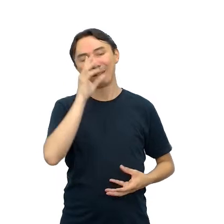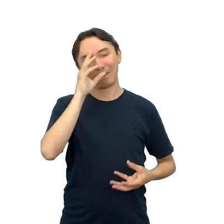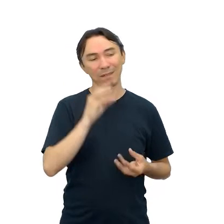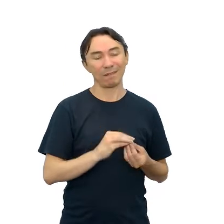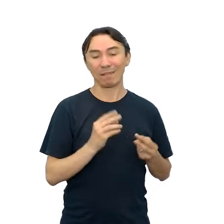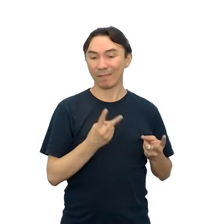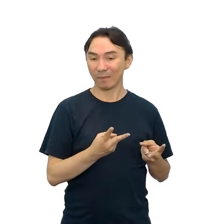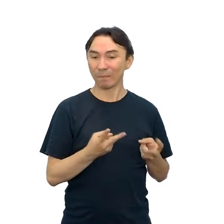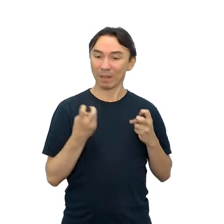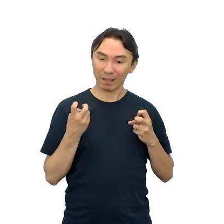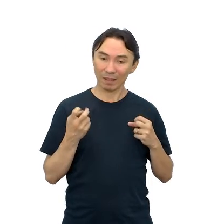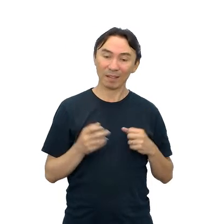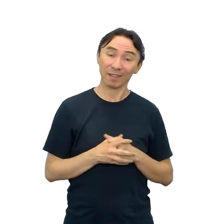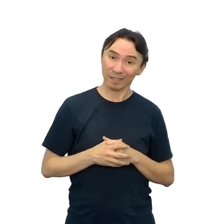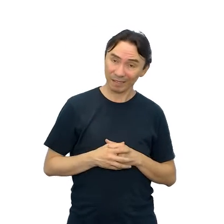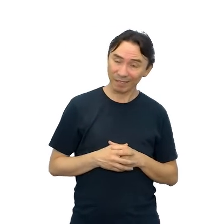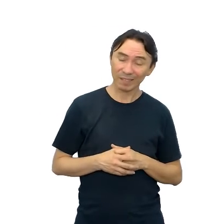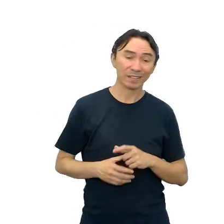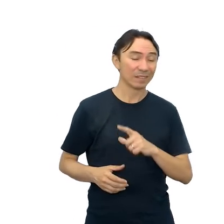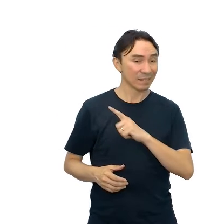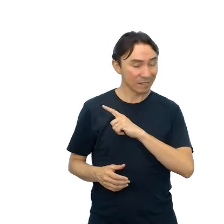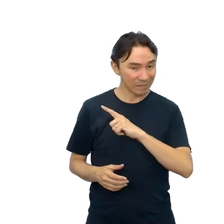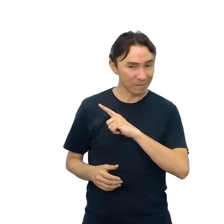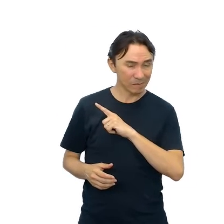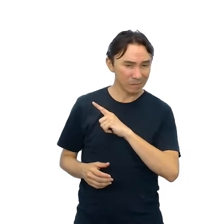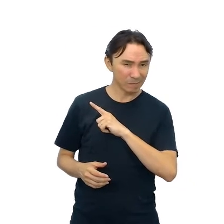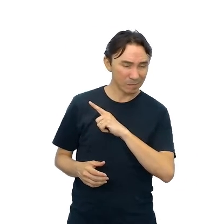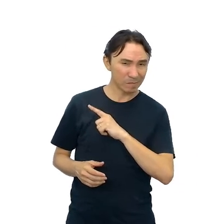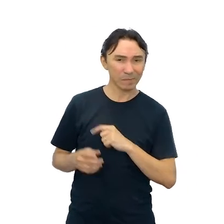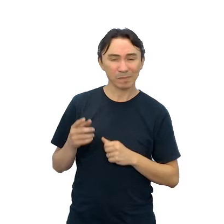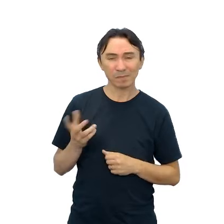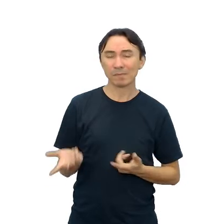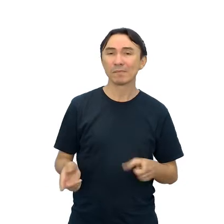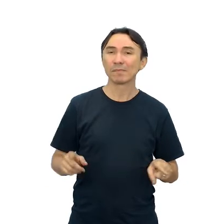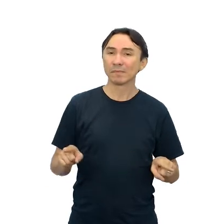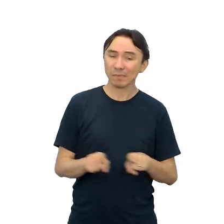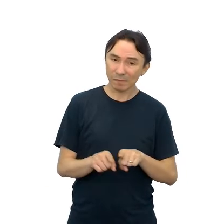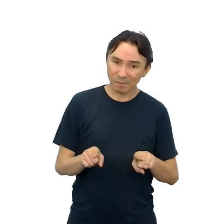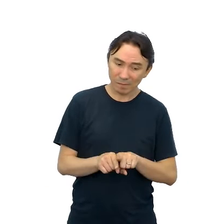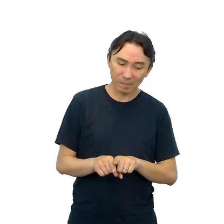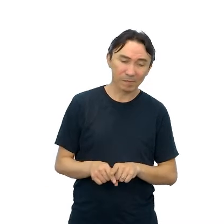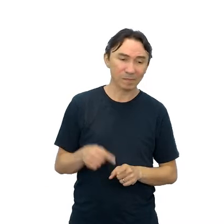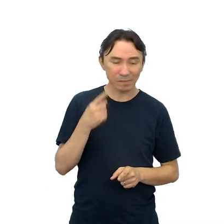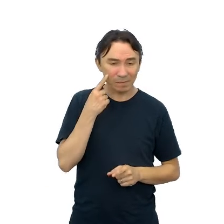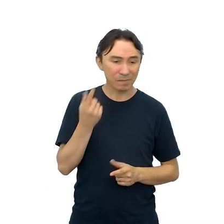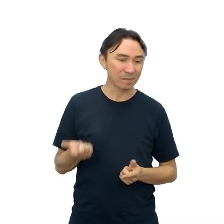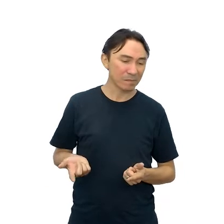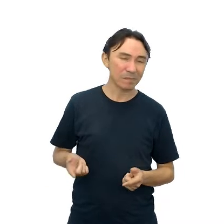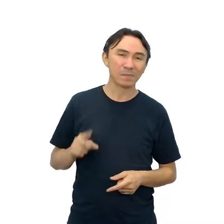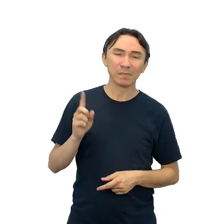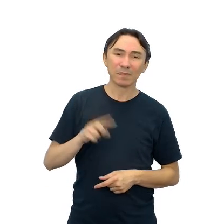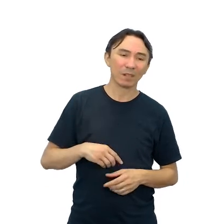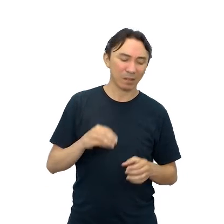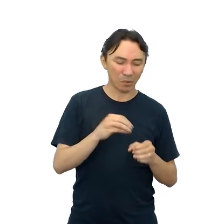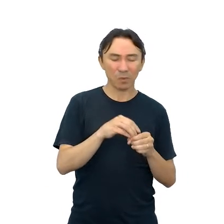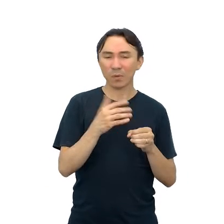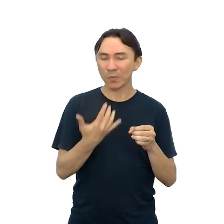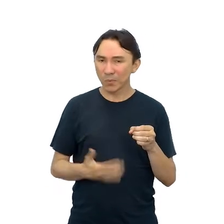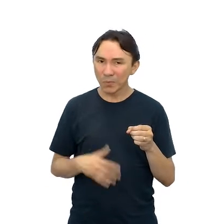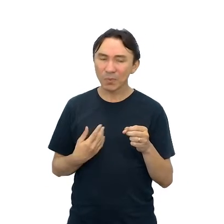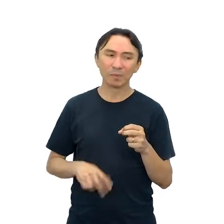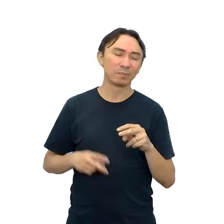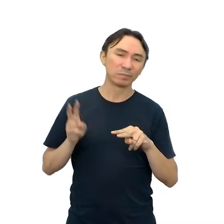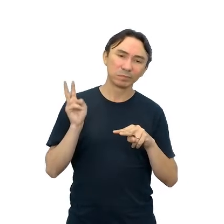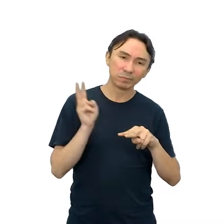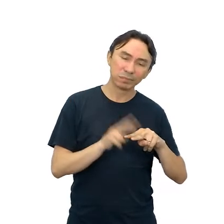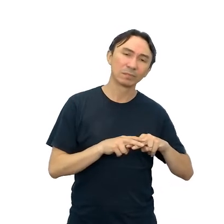o processo que nós temos, né, de resgatar conteúdos, né,